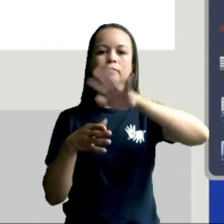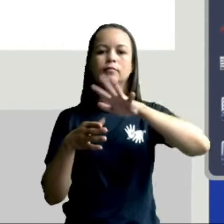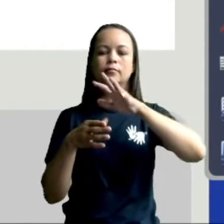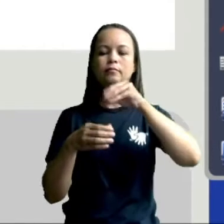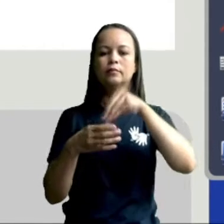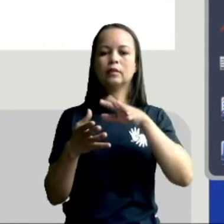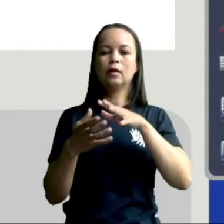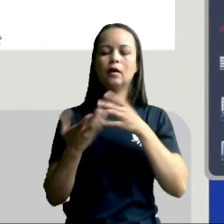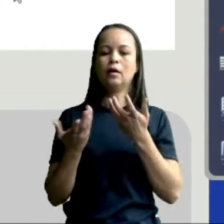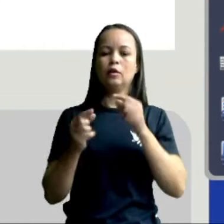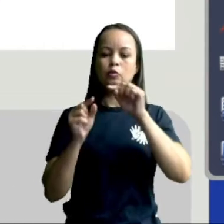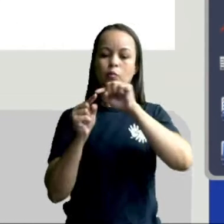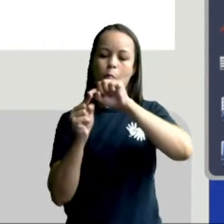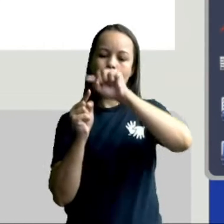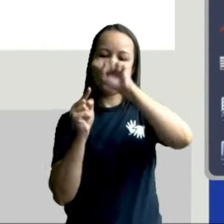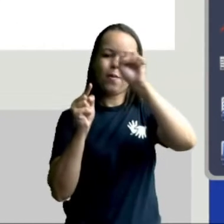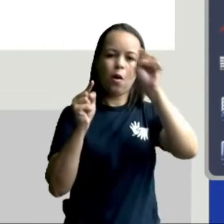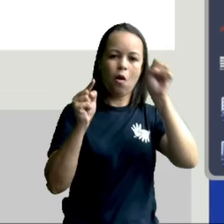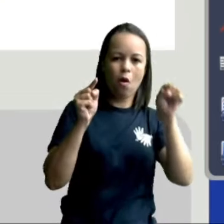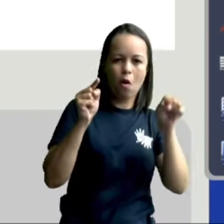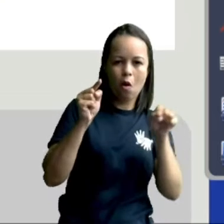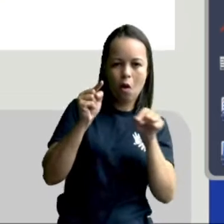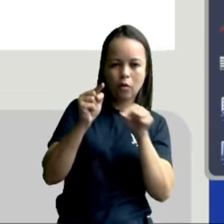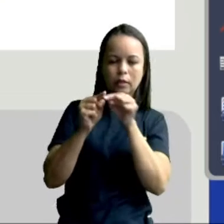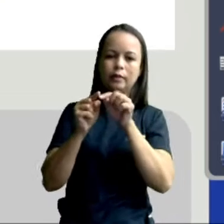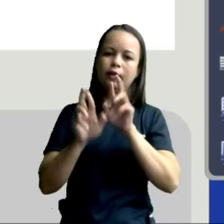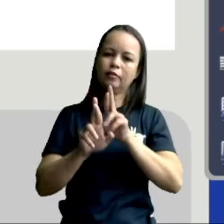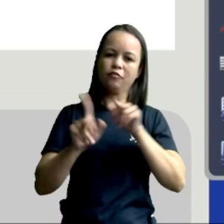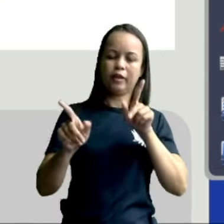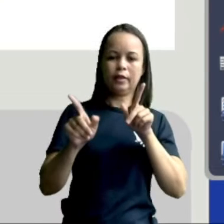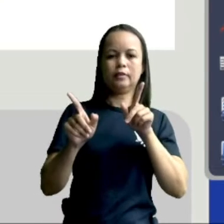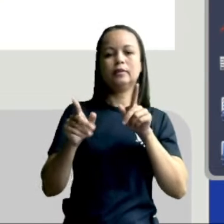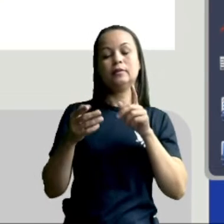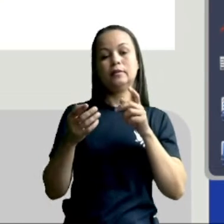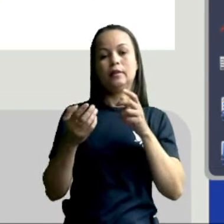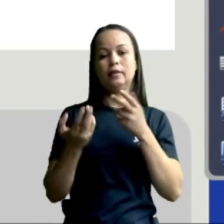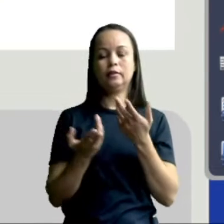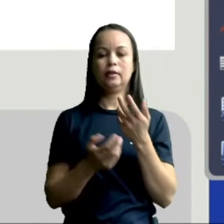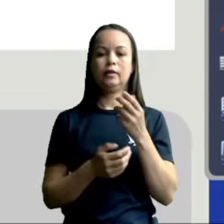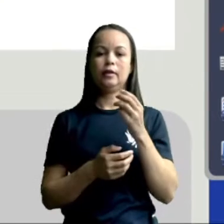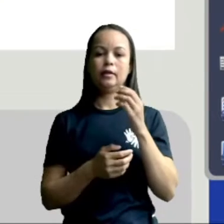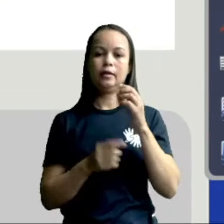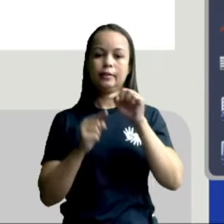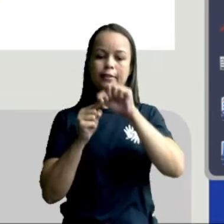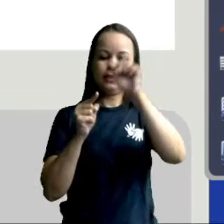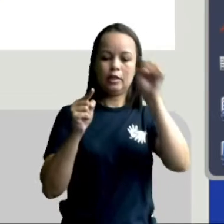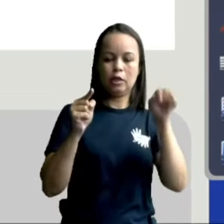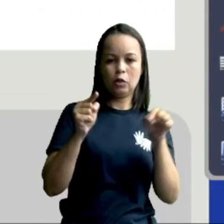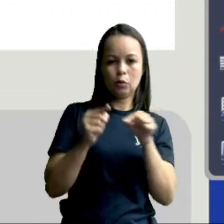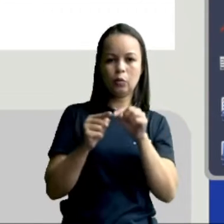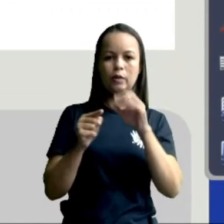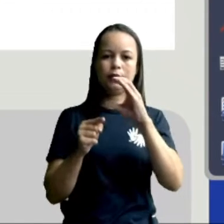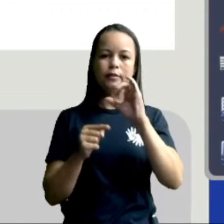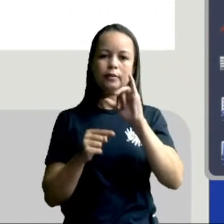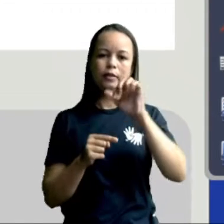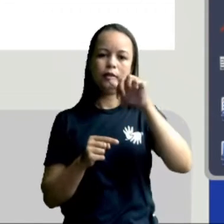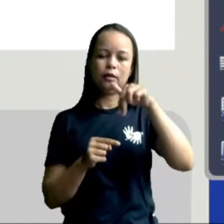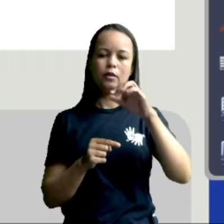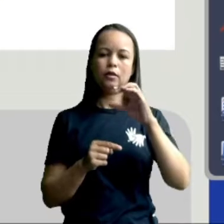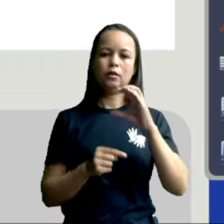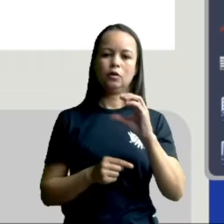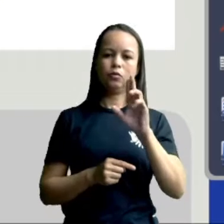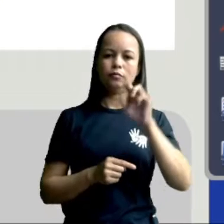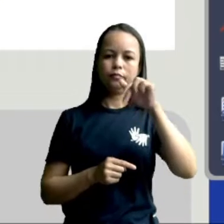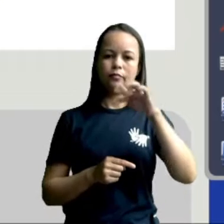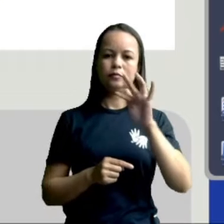circunferência é olhar só para a borda. Essa é a diferença entre círculo e circunferência, né? Então, no caso, se a gente quer medir o tamanho